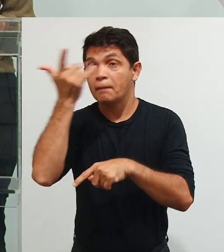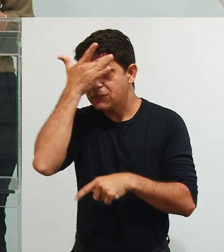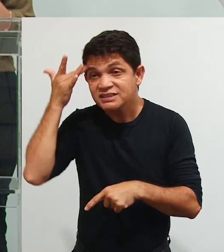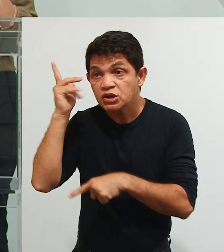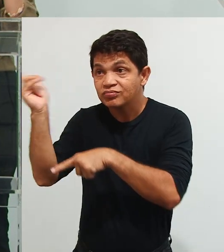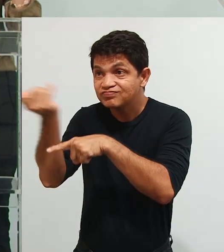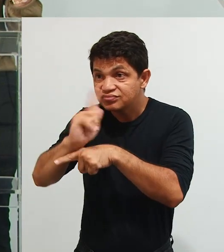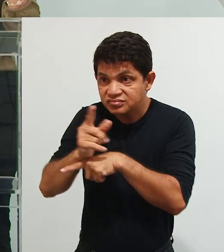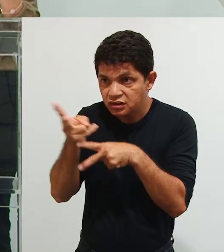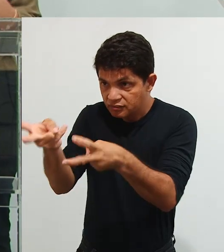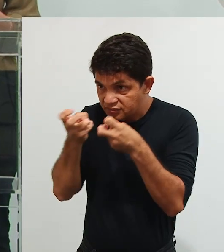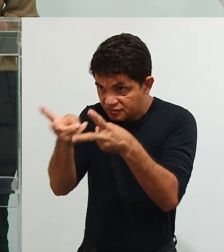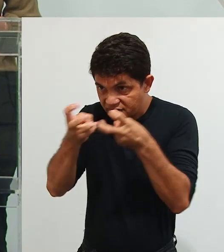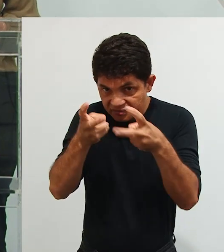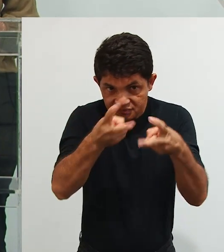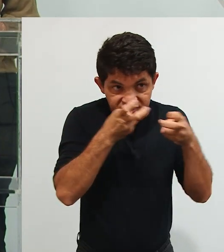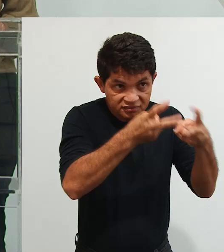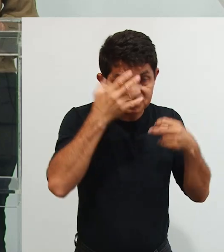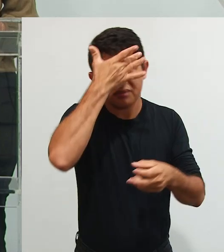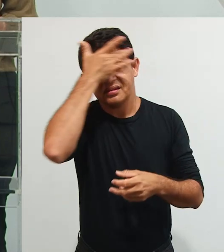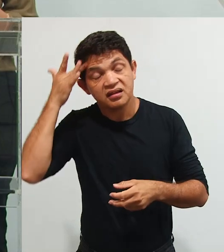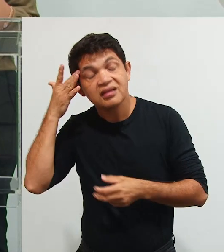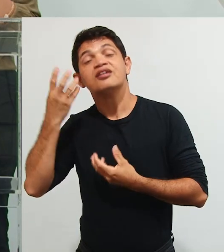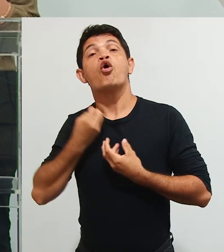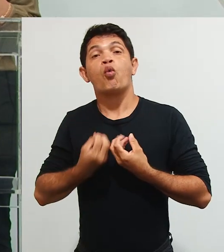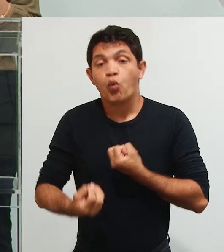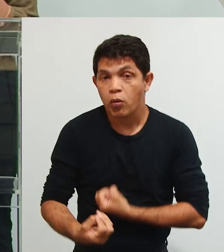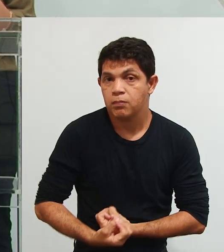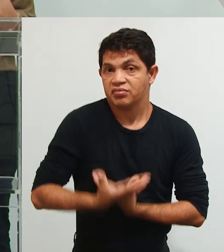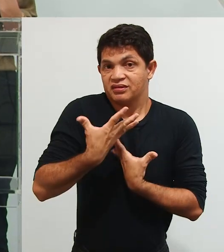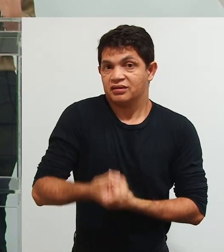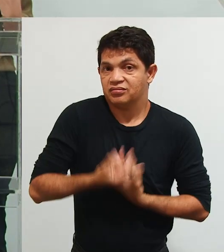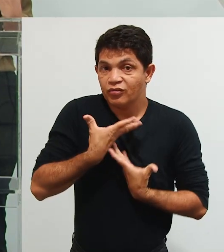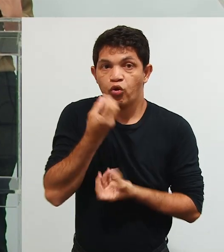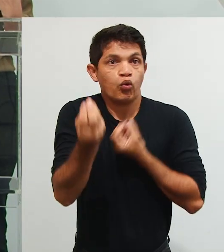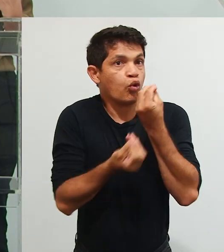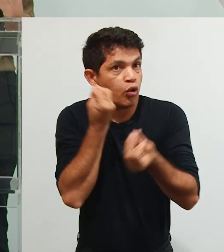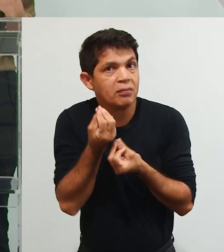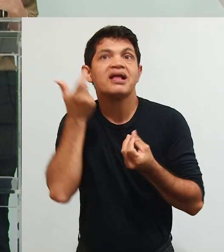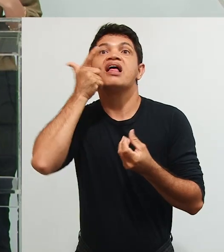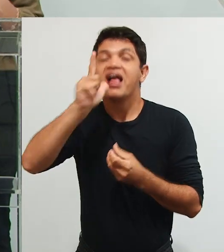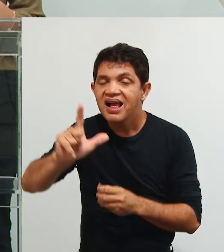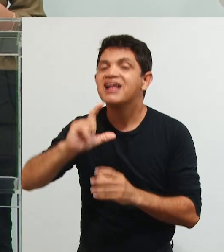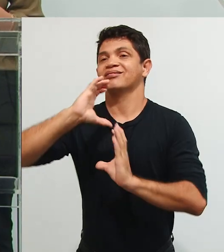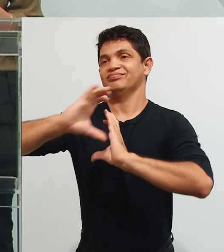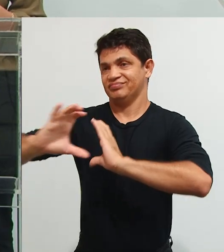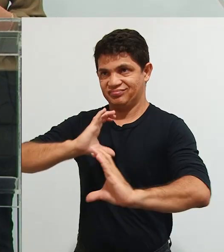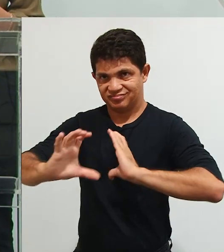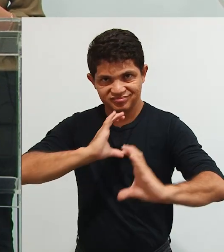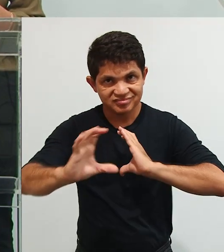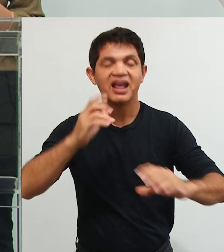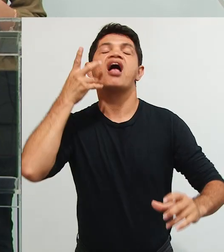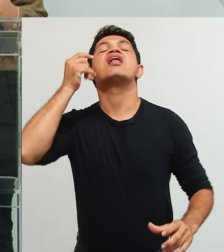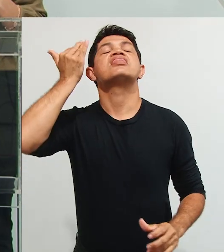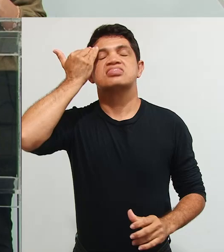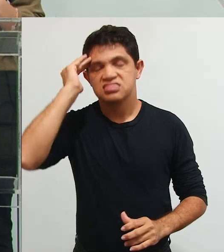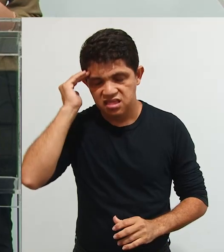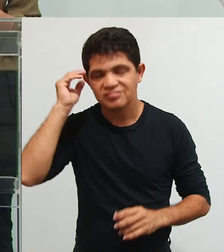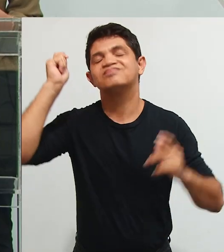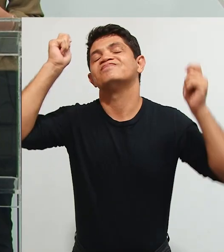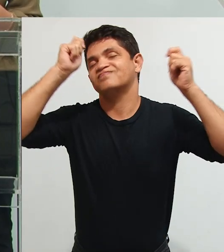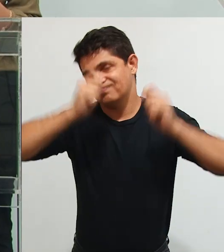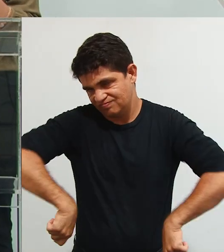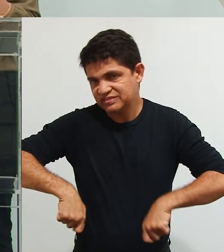esses pensamentos, gerenciar nossas emoções para a gente conseguir se comunicar, porque a comunicação é algo